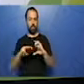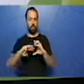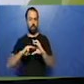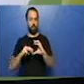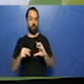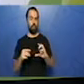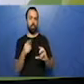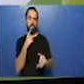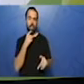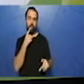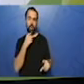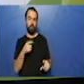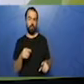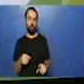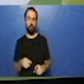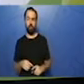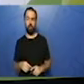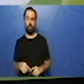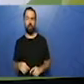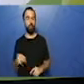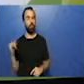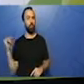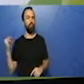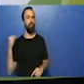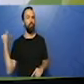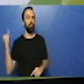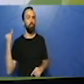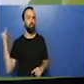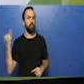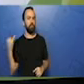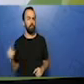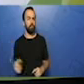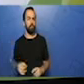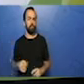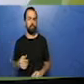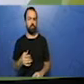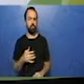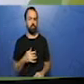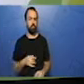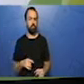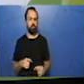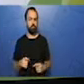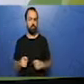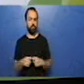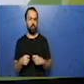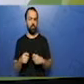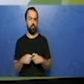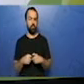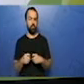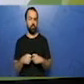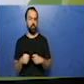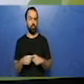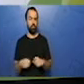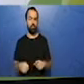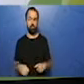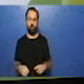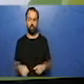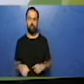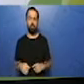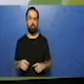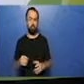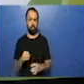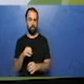hemograma, coagulograma. Então, é muito utilizado a centrifugação em processos de laboratório e de